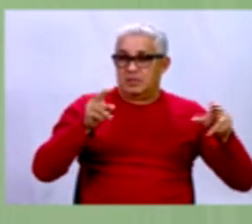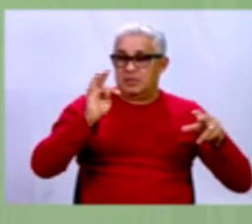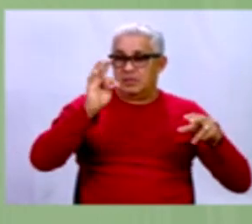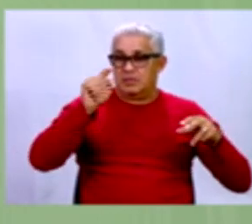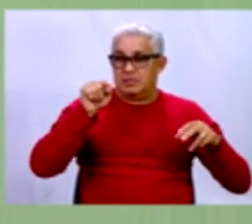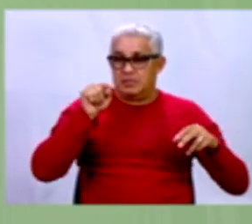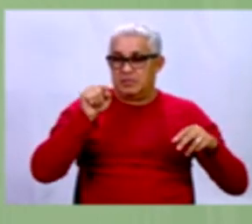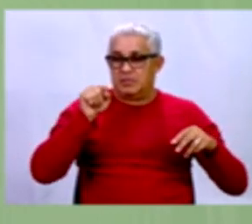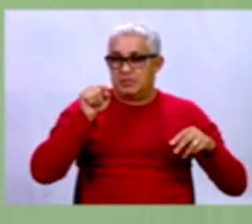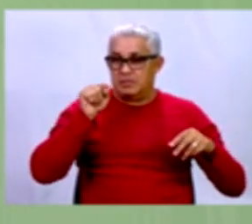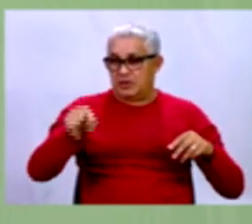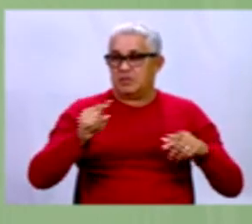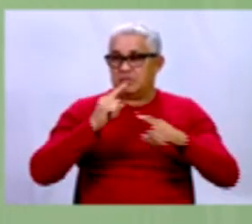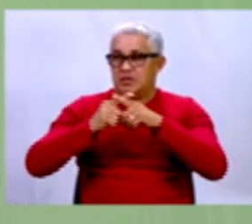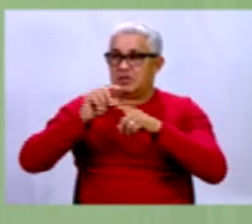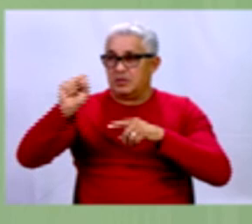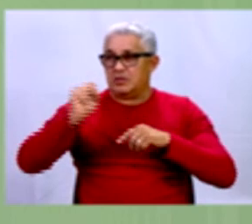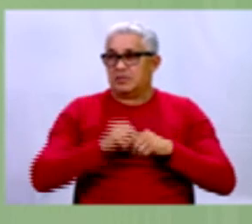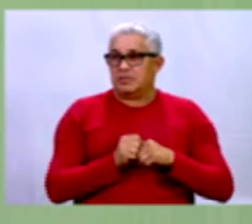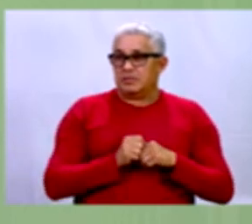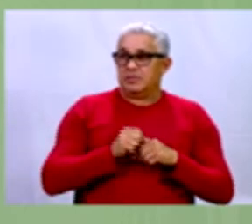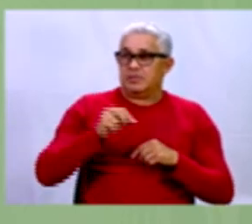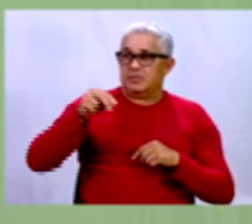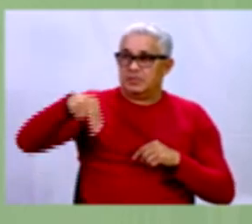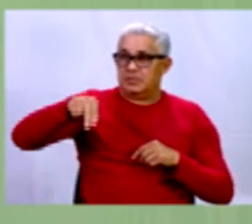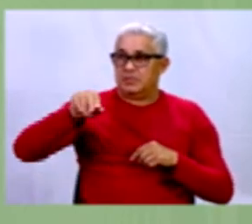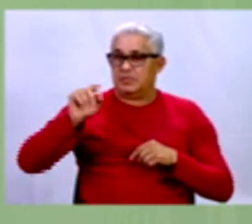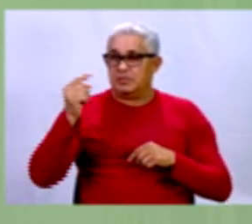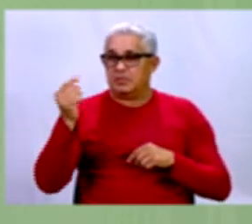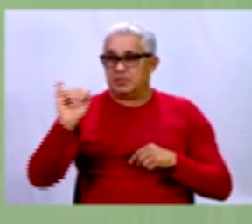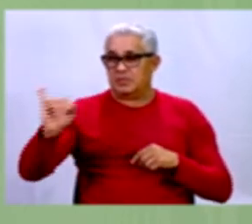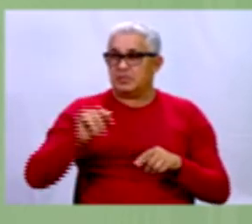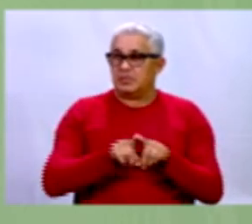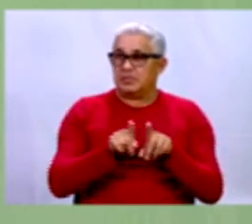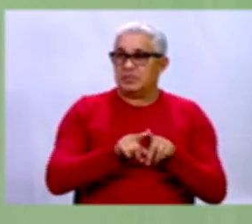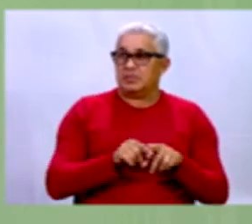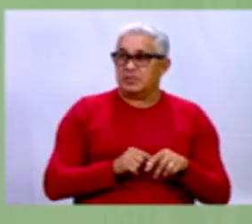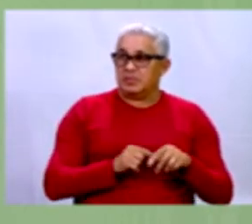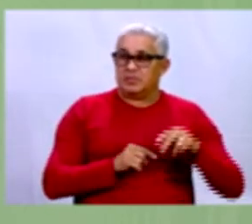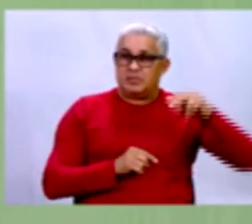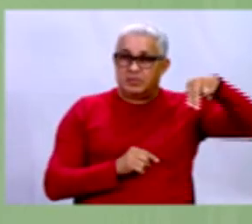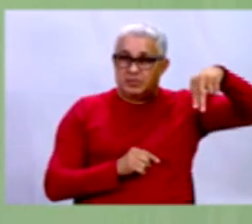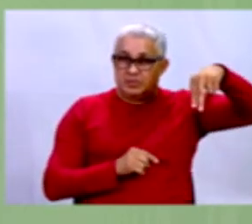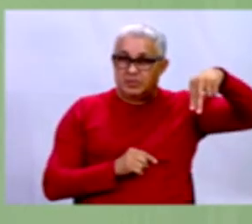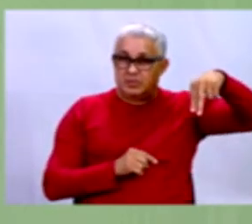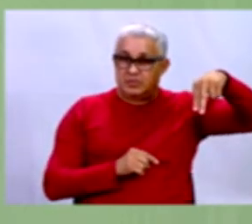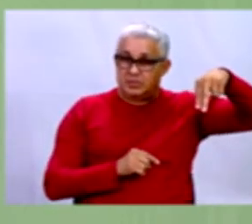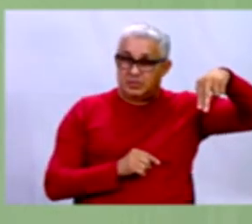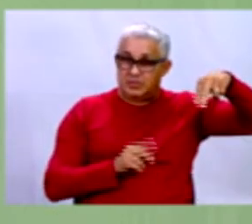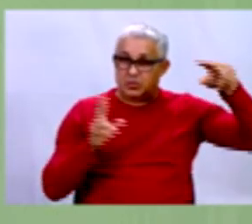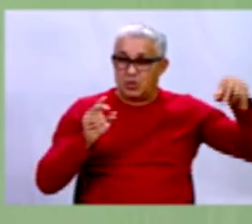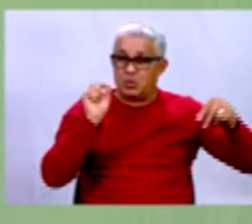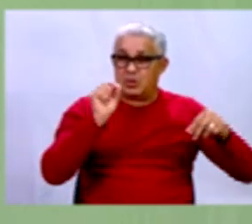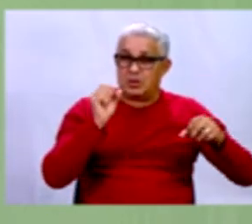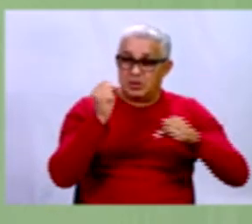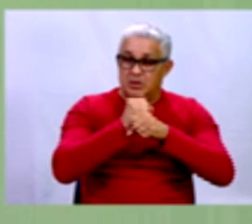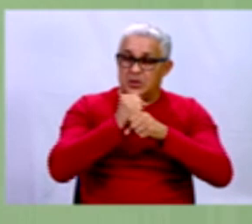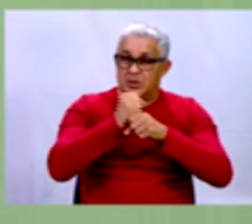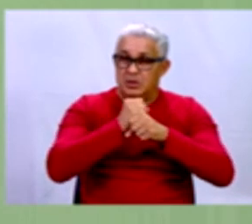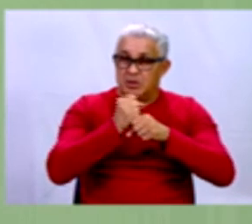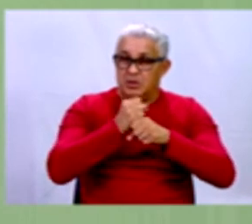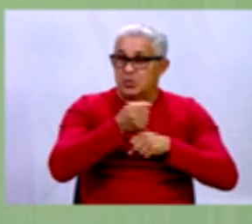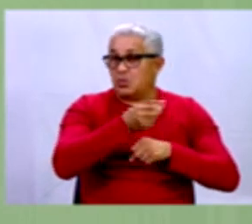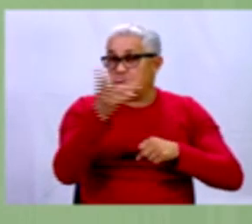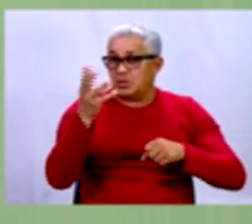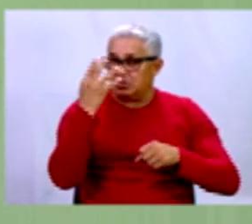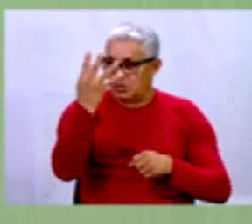problema. N é igual a 4, né, que é o número de anos, porque aqui, pessoal, como o tempo